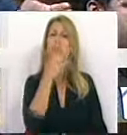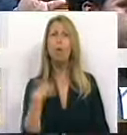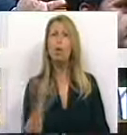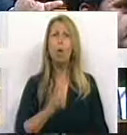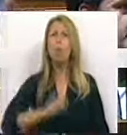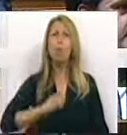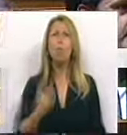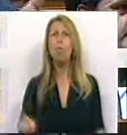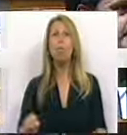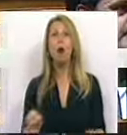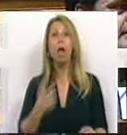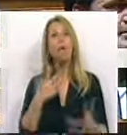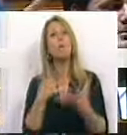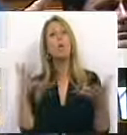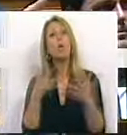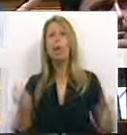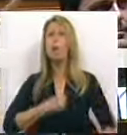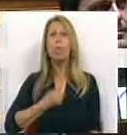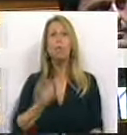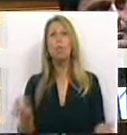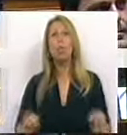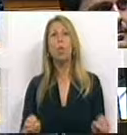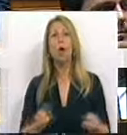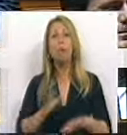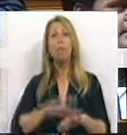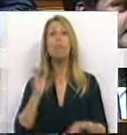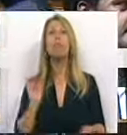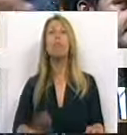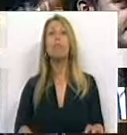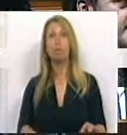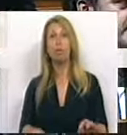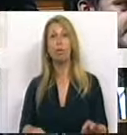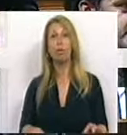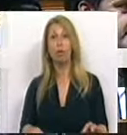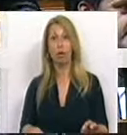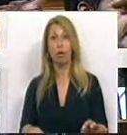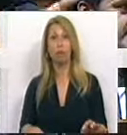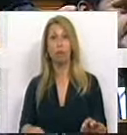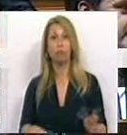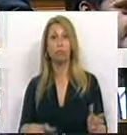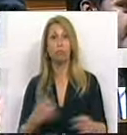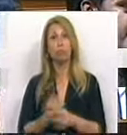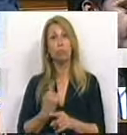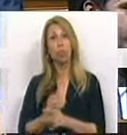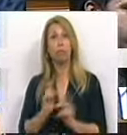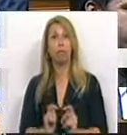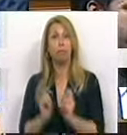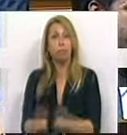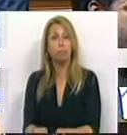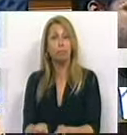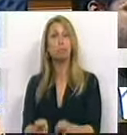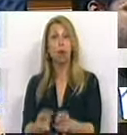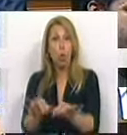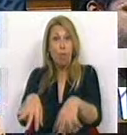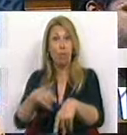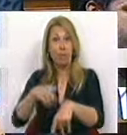preocupávamos, esta maioria não se preocupava com aquilo que iria deixar, o legado que iria deixar no final